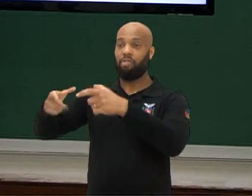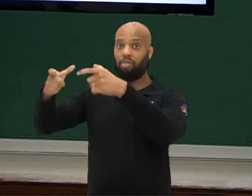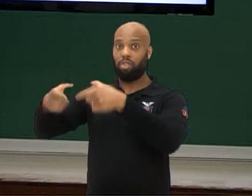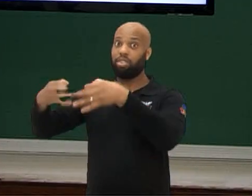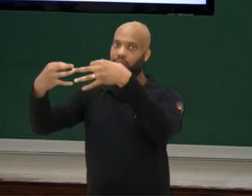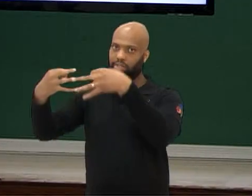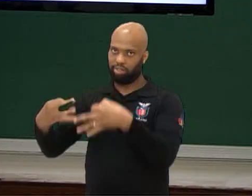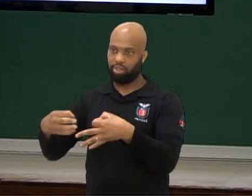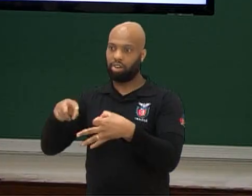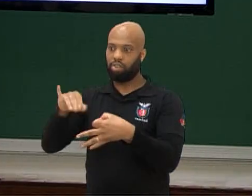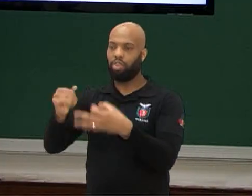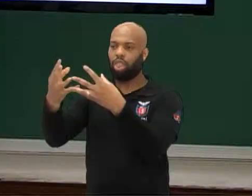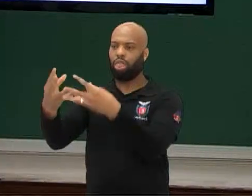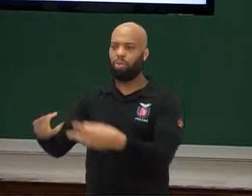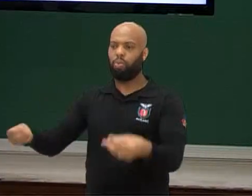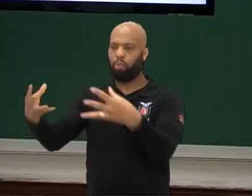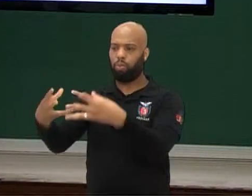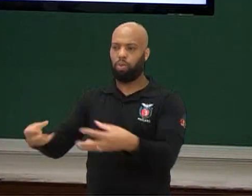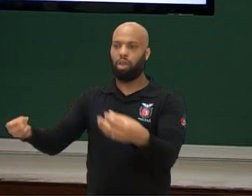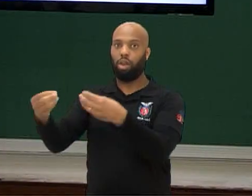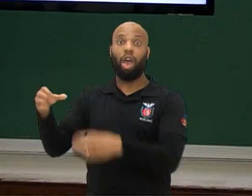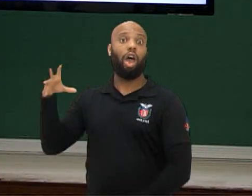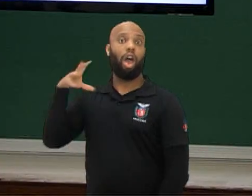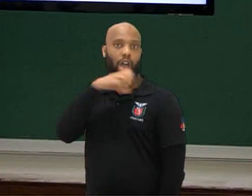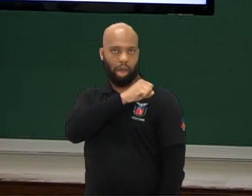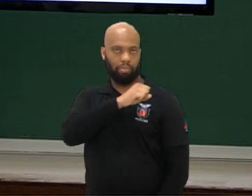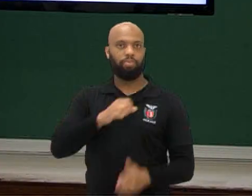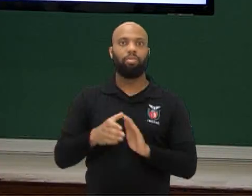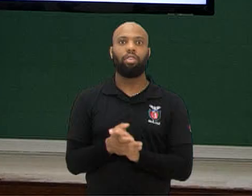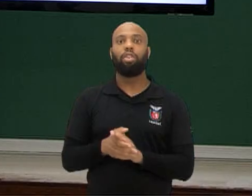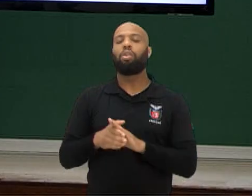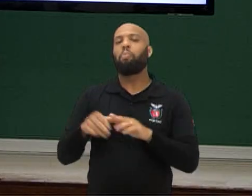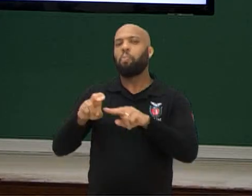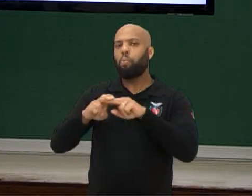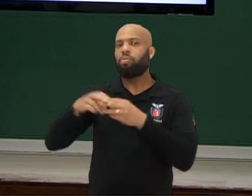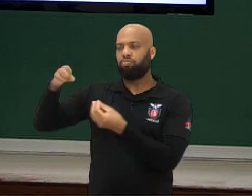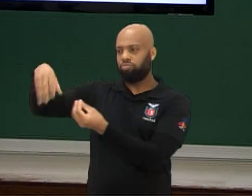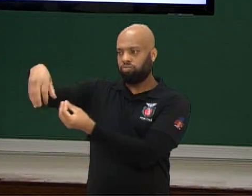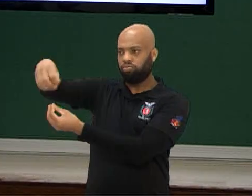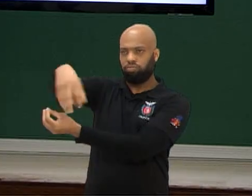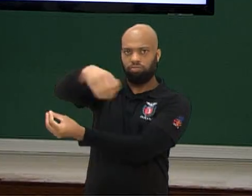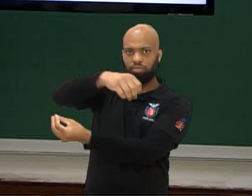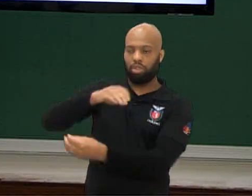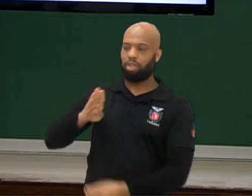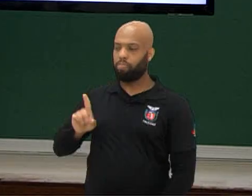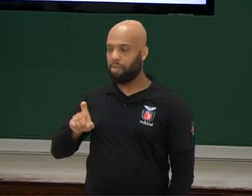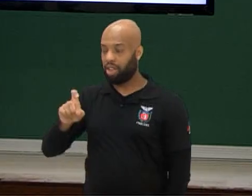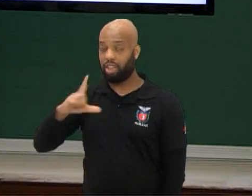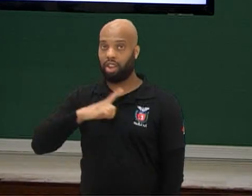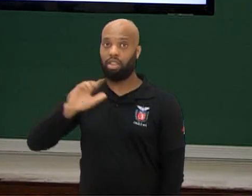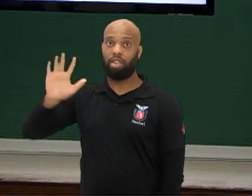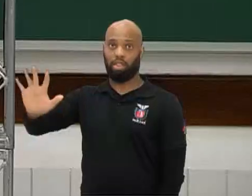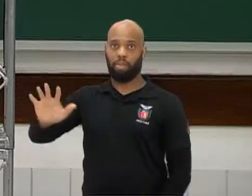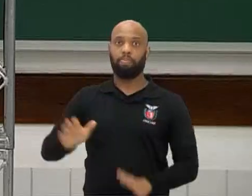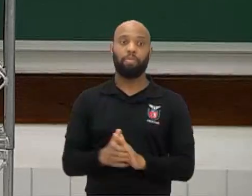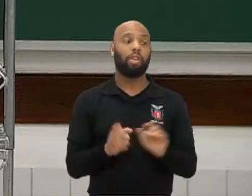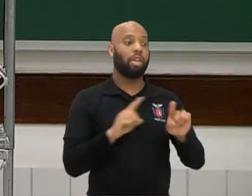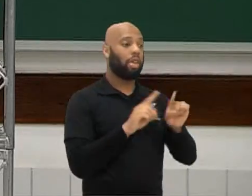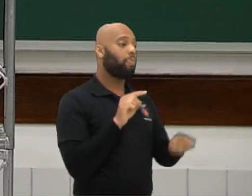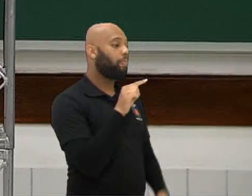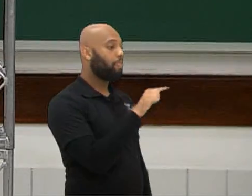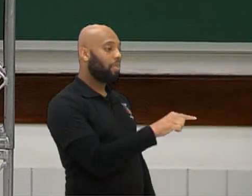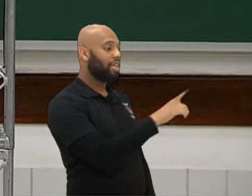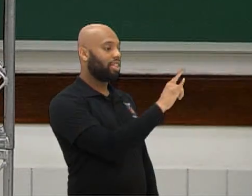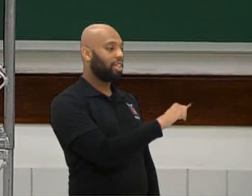ele vai ser rapidamente decomposto por fungos e bactérias que estão naquele ambiente. Enquanto que